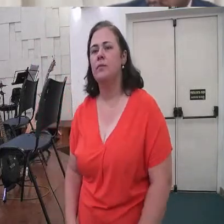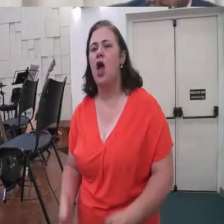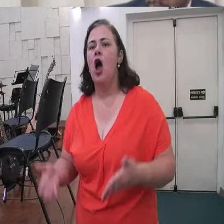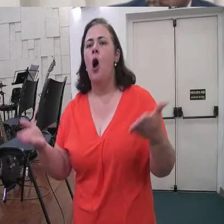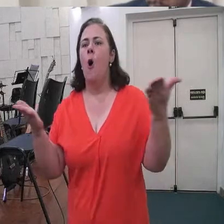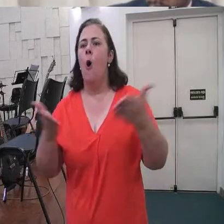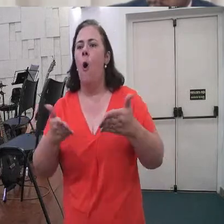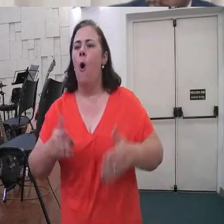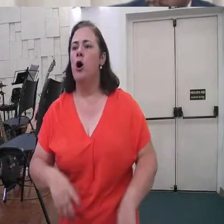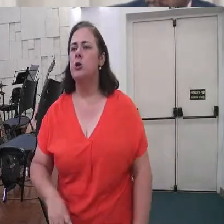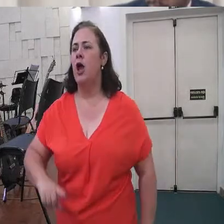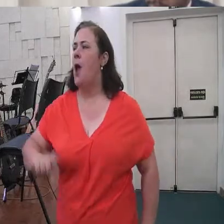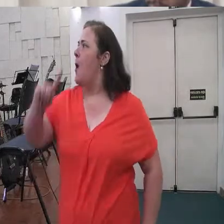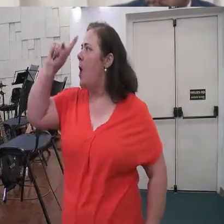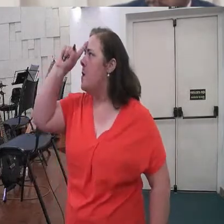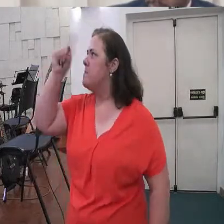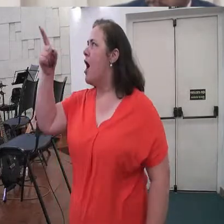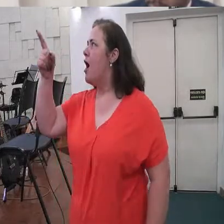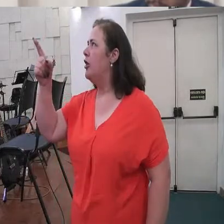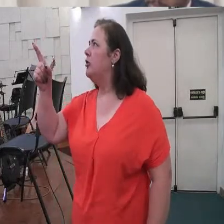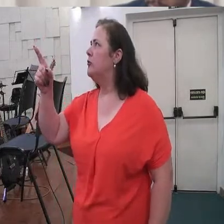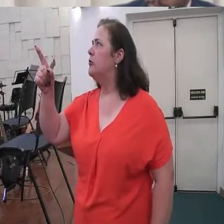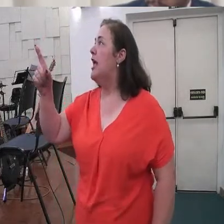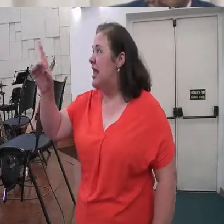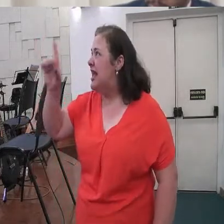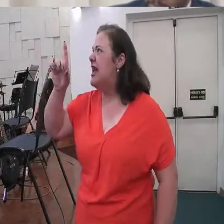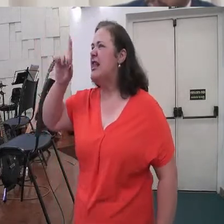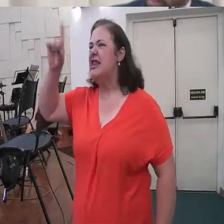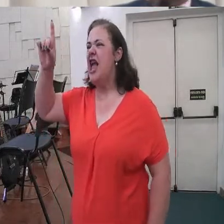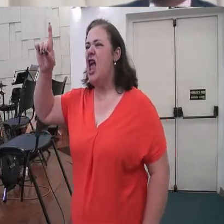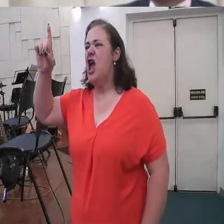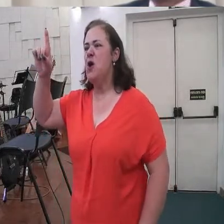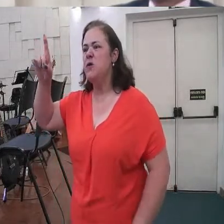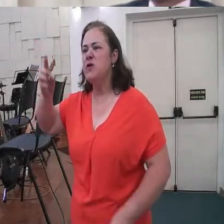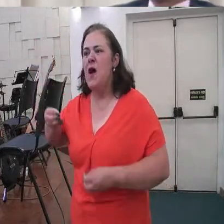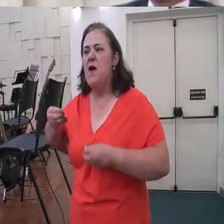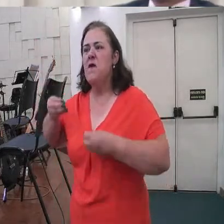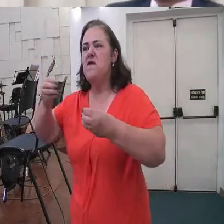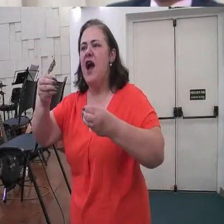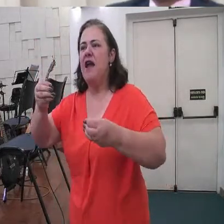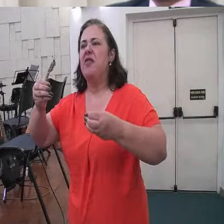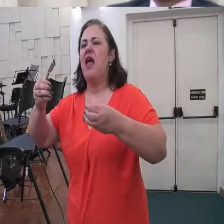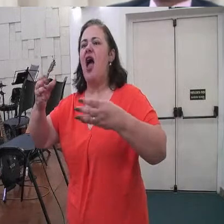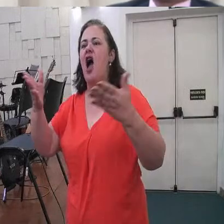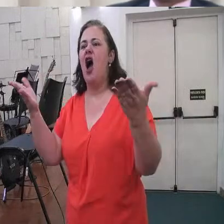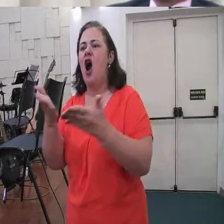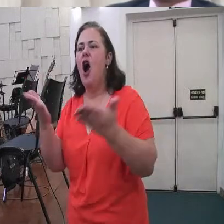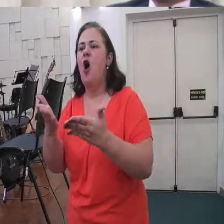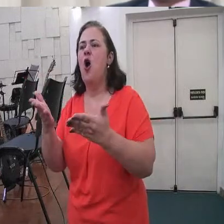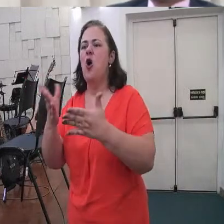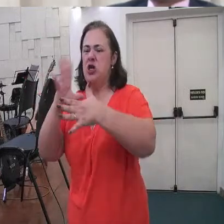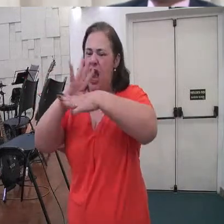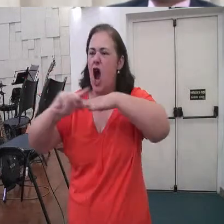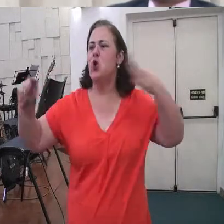Senhor, eu quero muito isso, e eu coloco diante de Ti em oração, mas